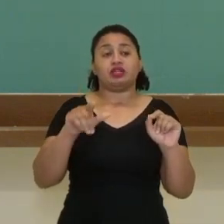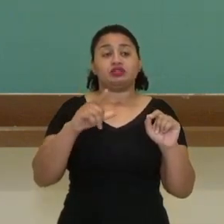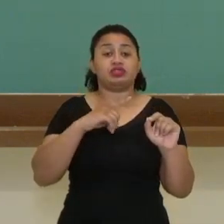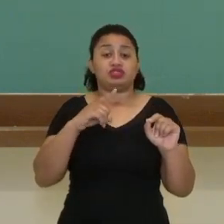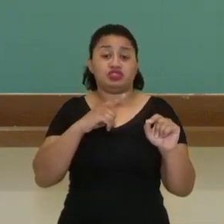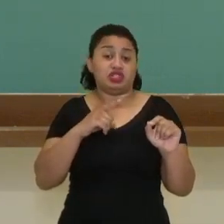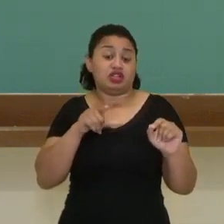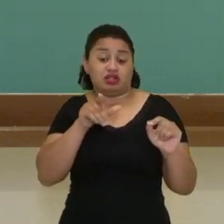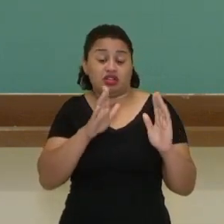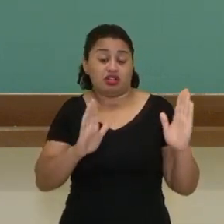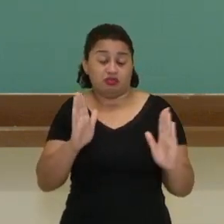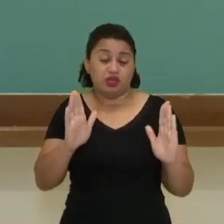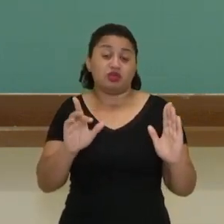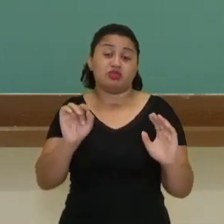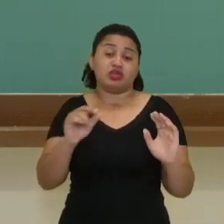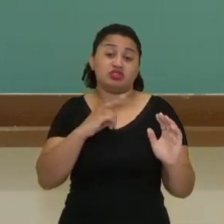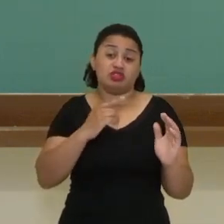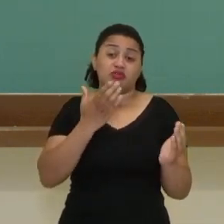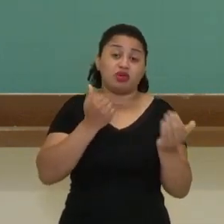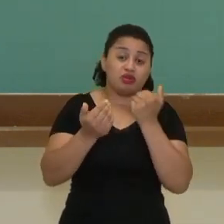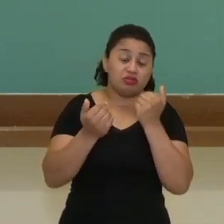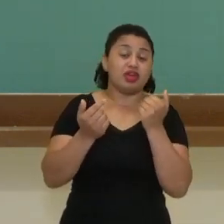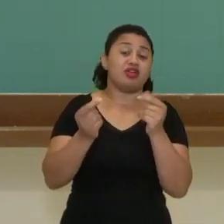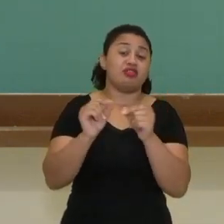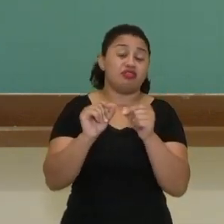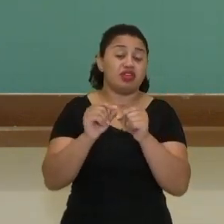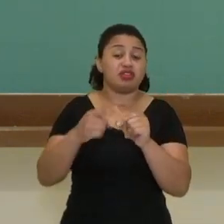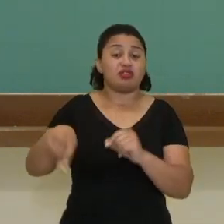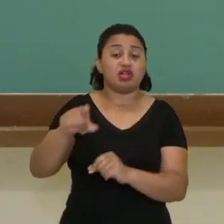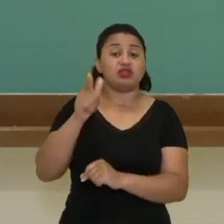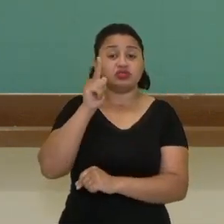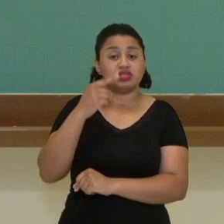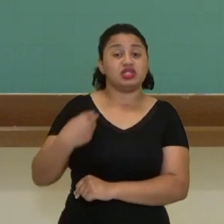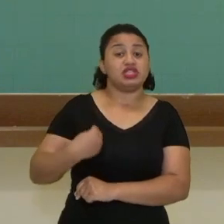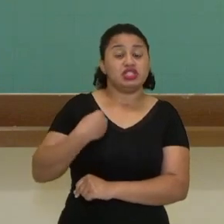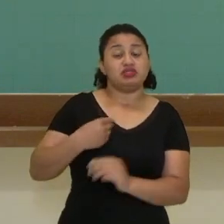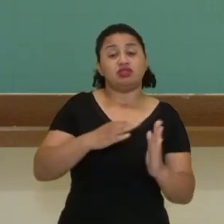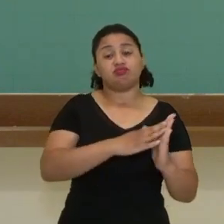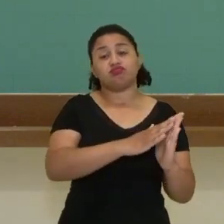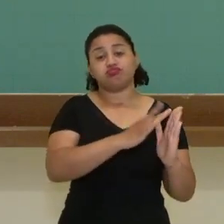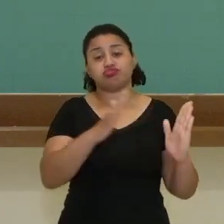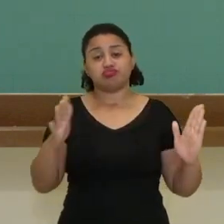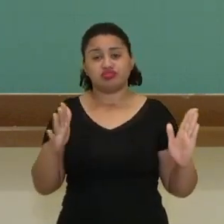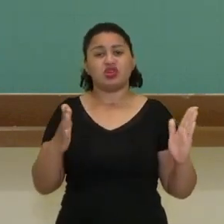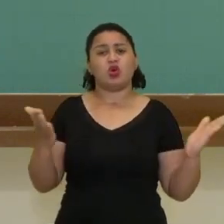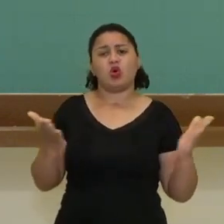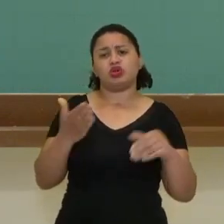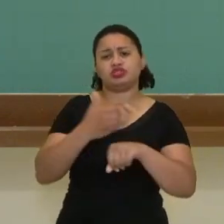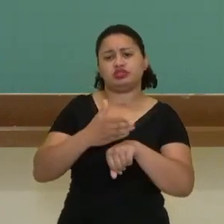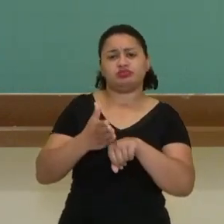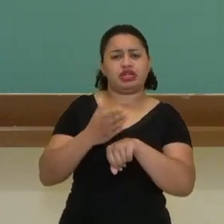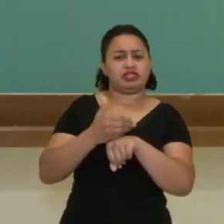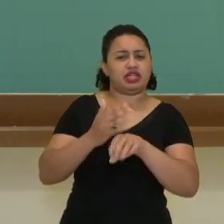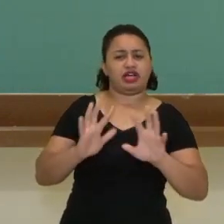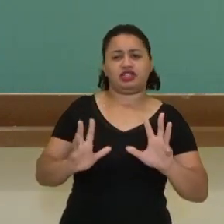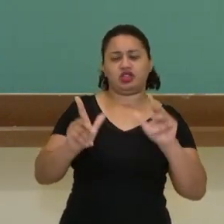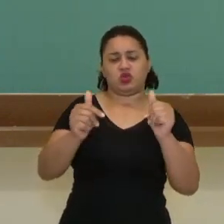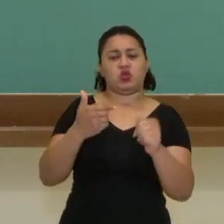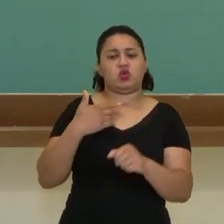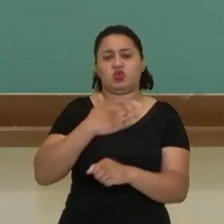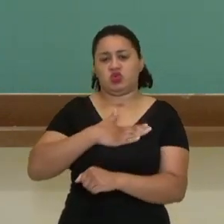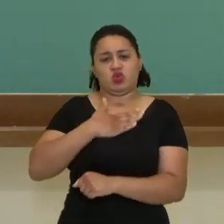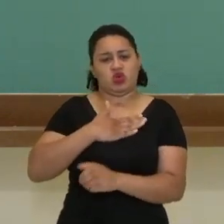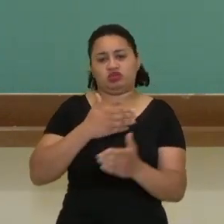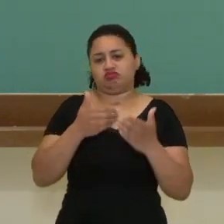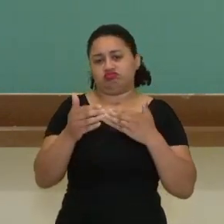para comer e que fez com que eles sobrevivessem por muitos períodos de guerra. Hoje em dia, batata todo mundo gosta, independente da classe